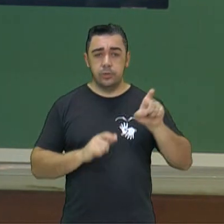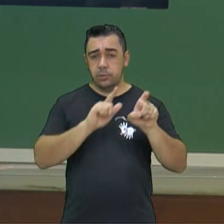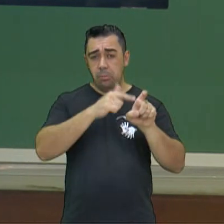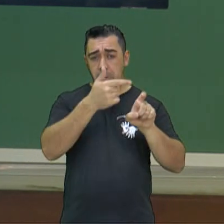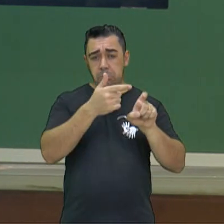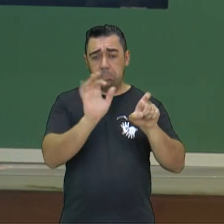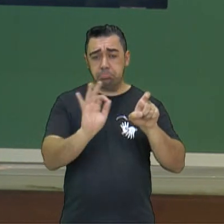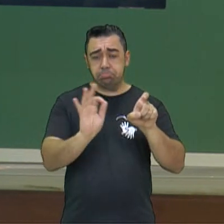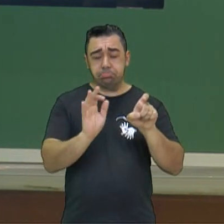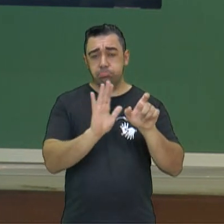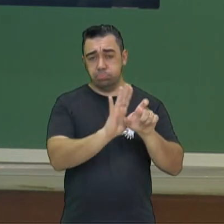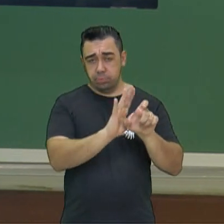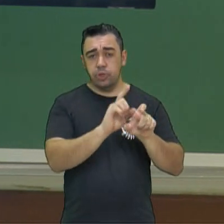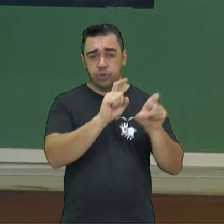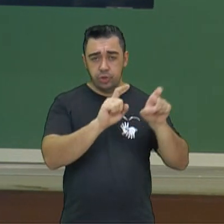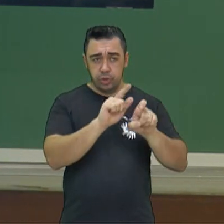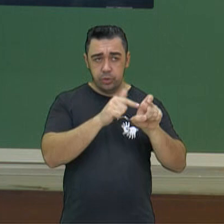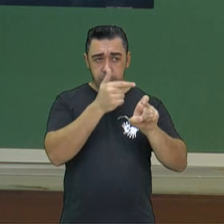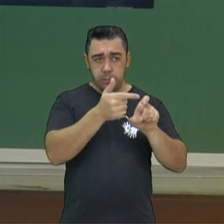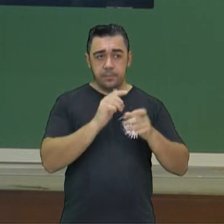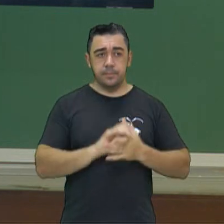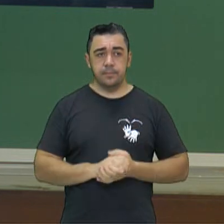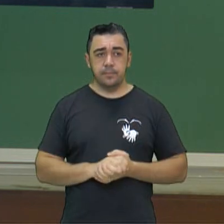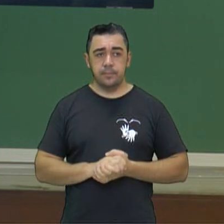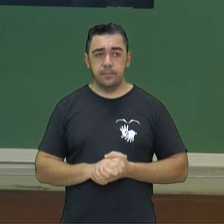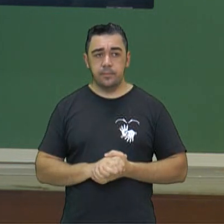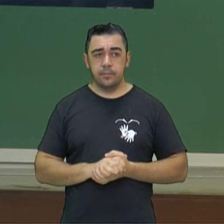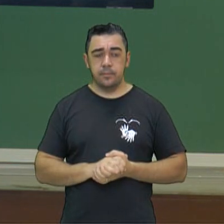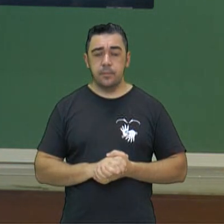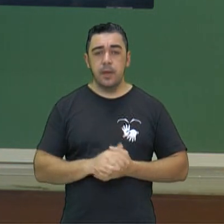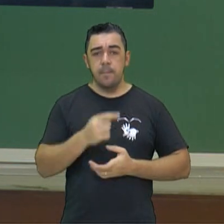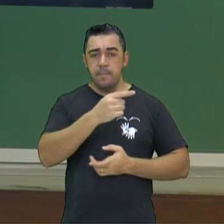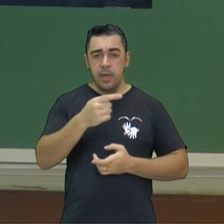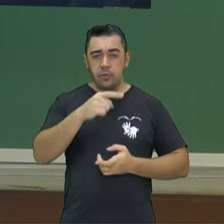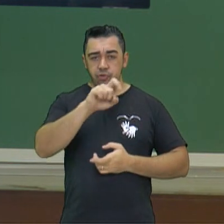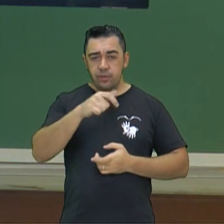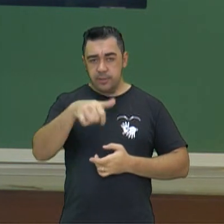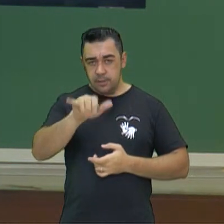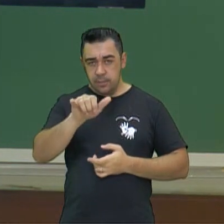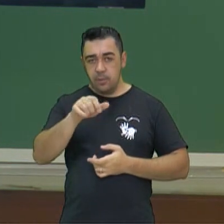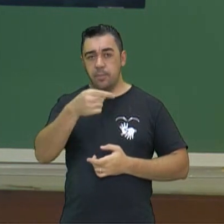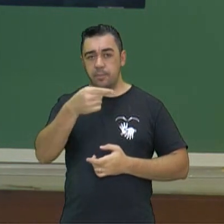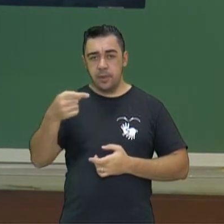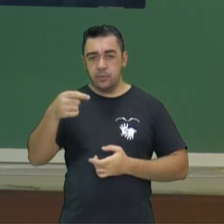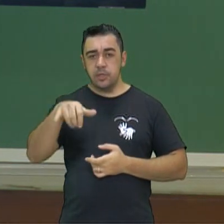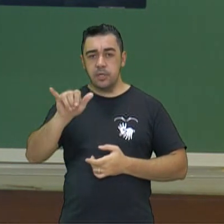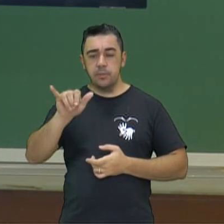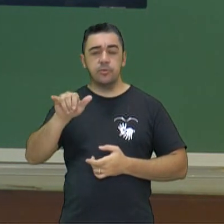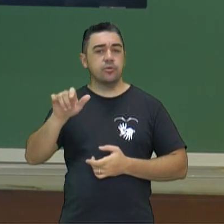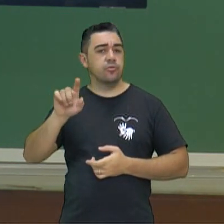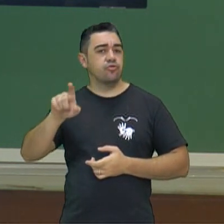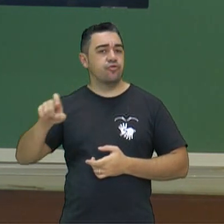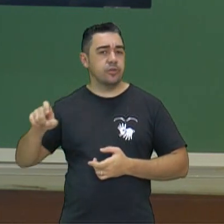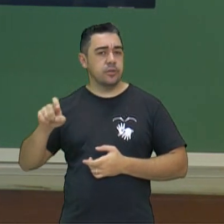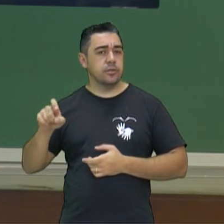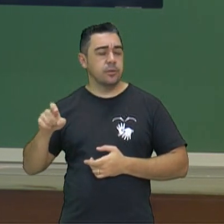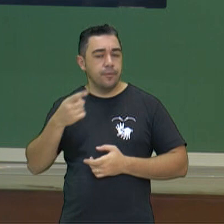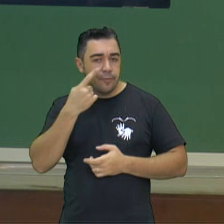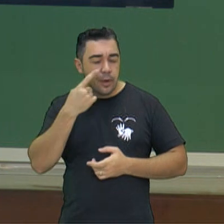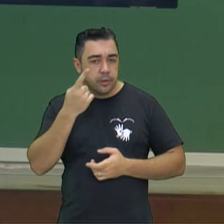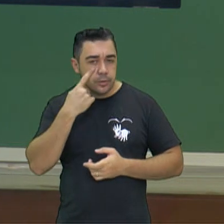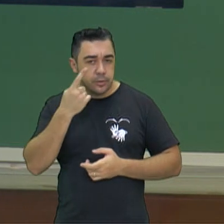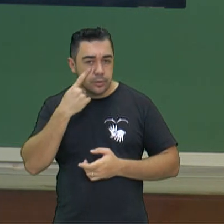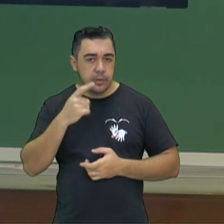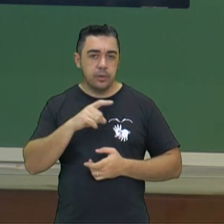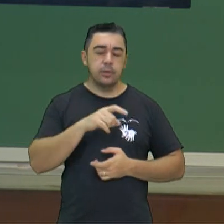tem alguém? Não. Então vai ficar sozinho lá. Menos xy com menos yx. Então vejam bem.